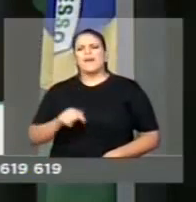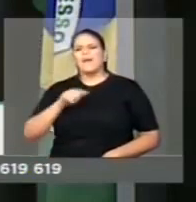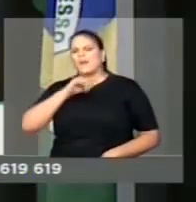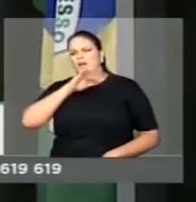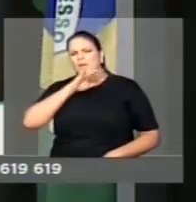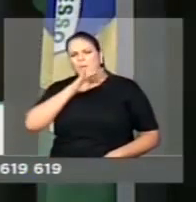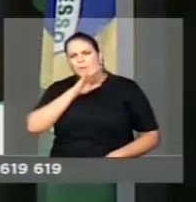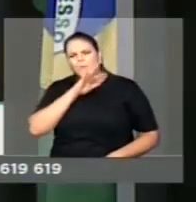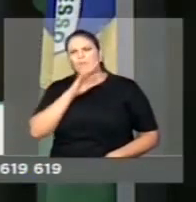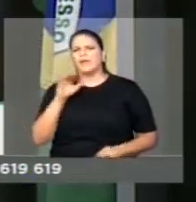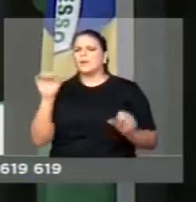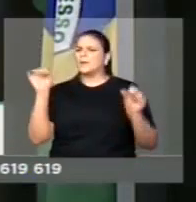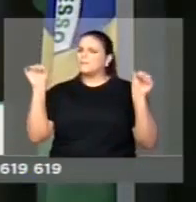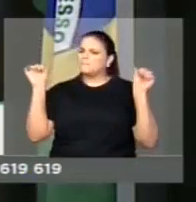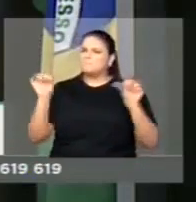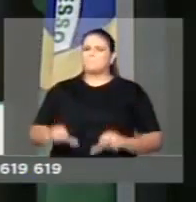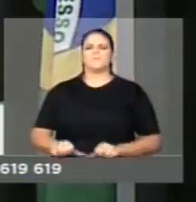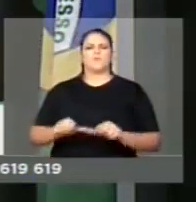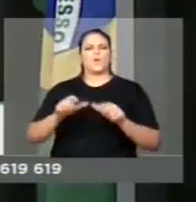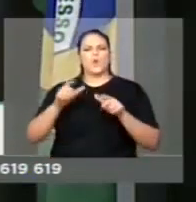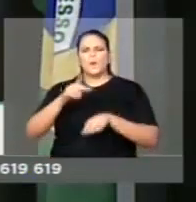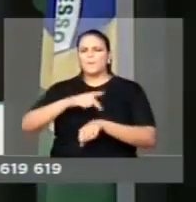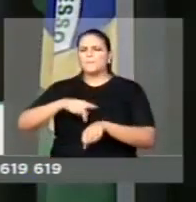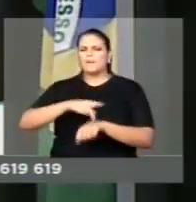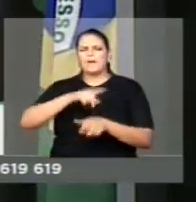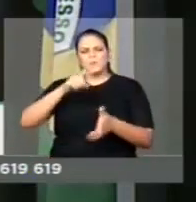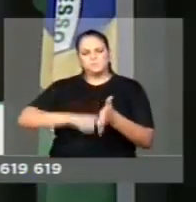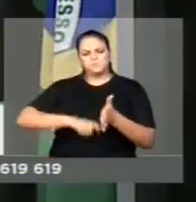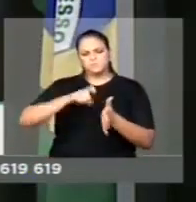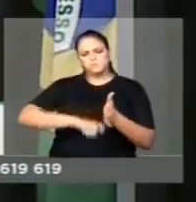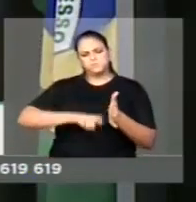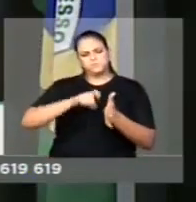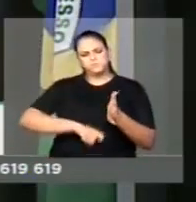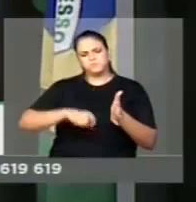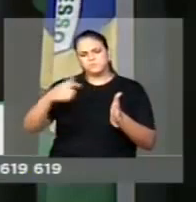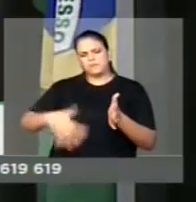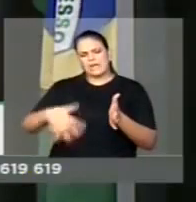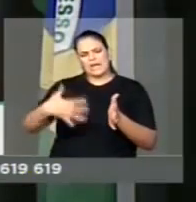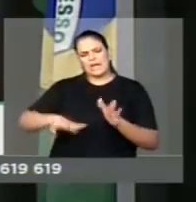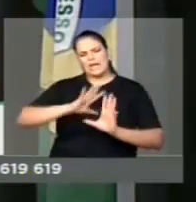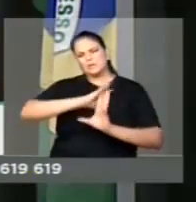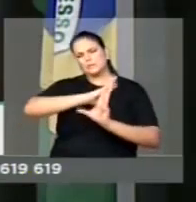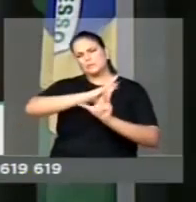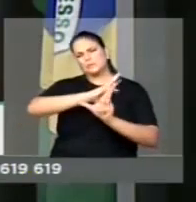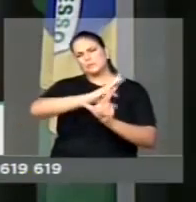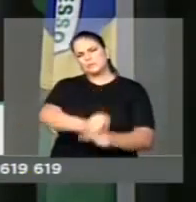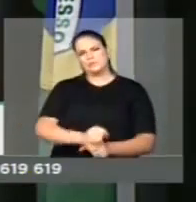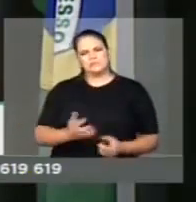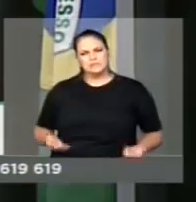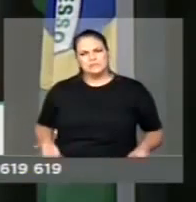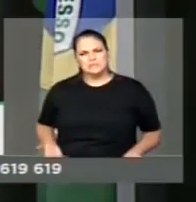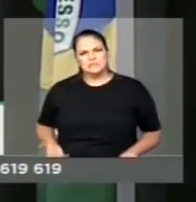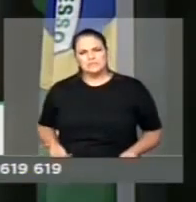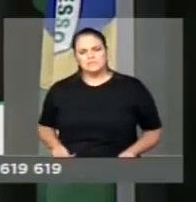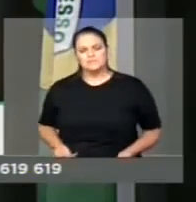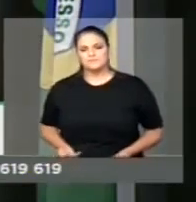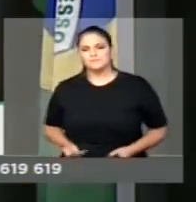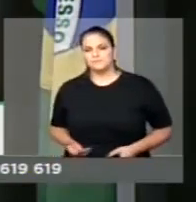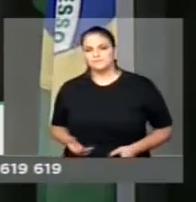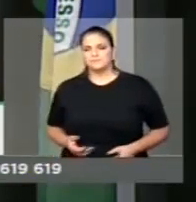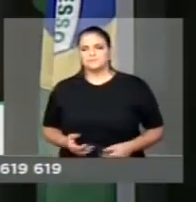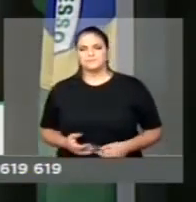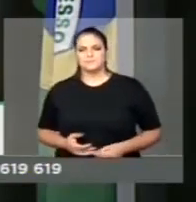mundial de renda, carga tributária e taxa de juros. A reforma da Previdência